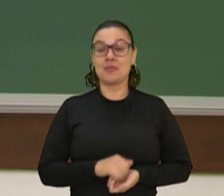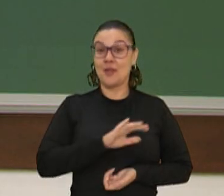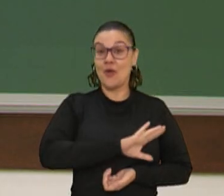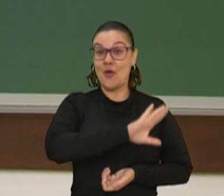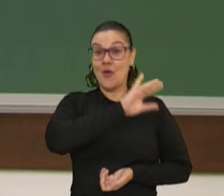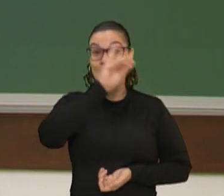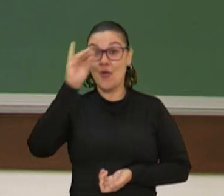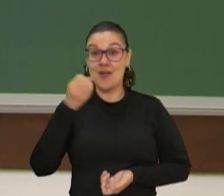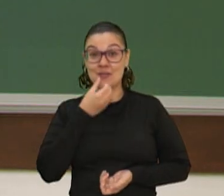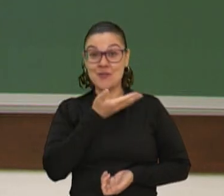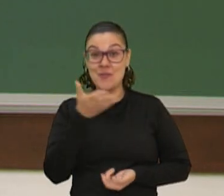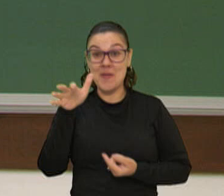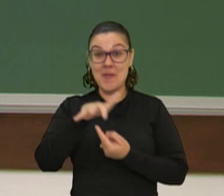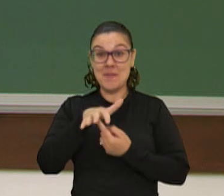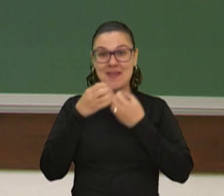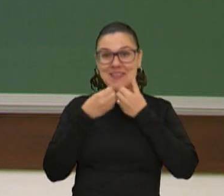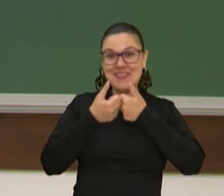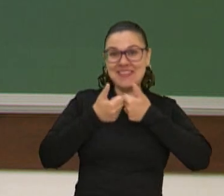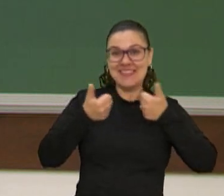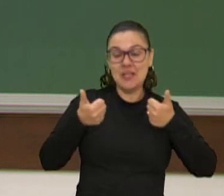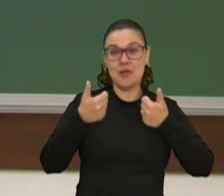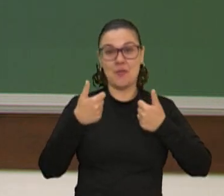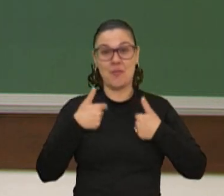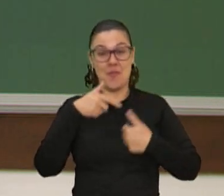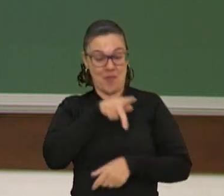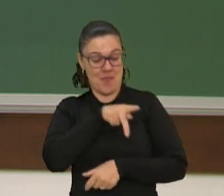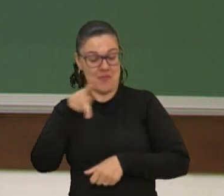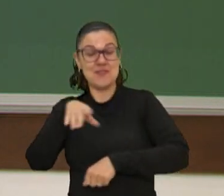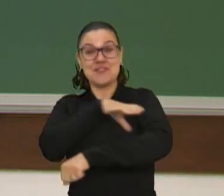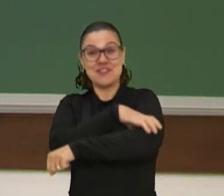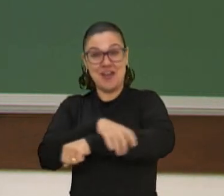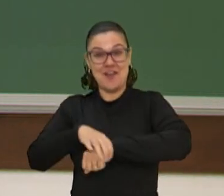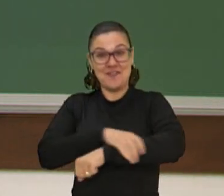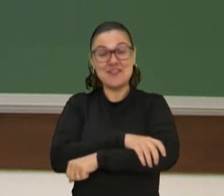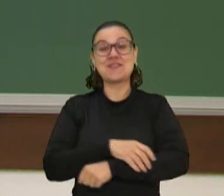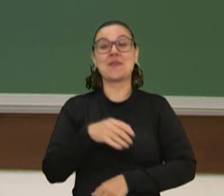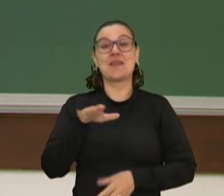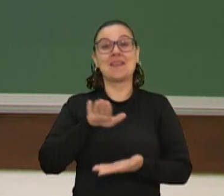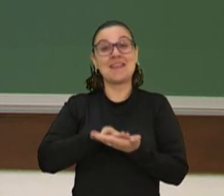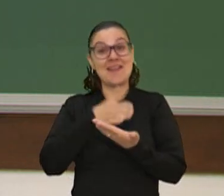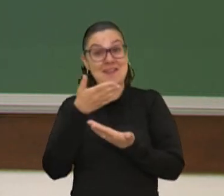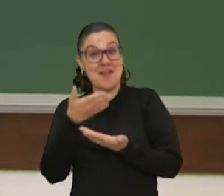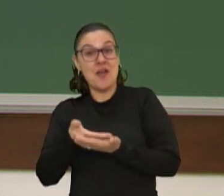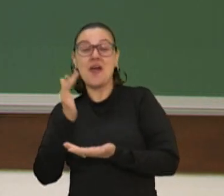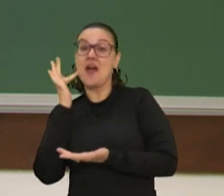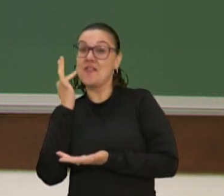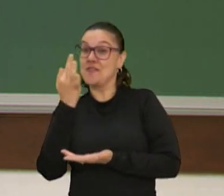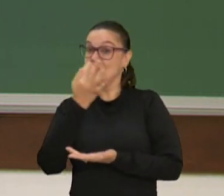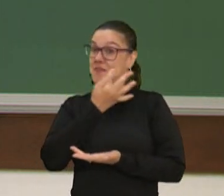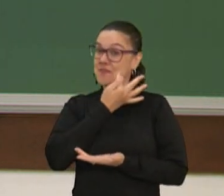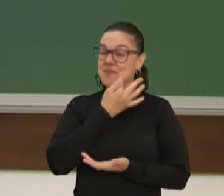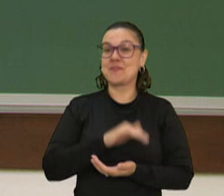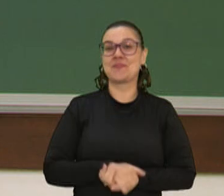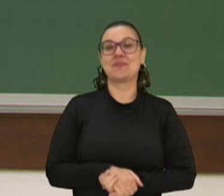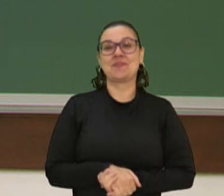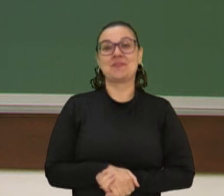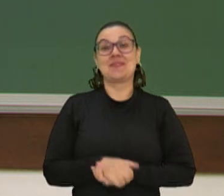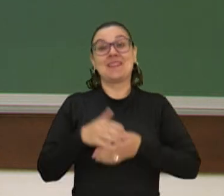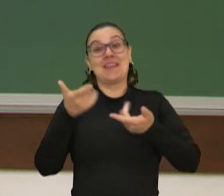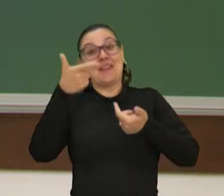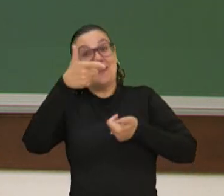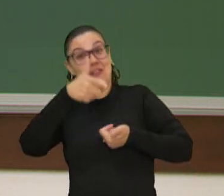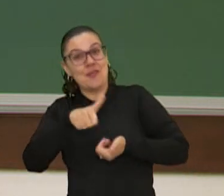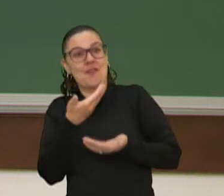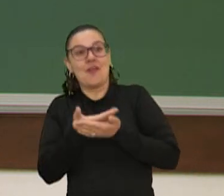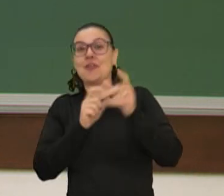Olá, alunos do Paraná, tudo bem com vocês? Aqui novamente eu, professor Jefferson, interpretando para Libras a Francis, mais